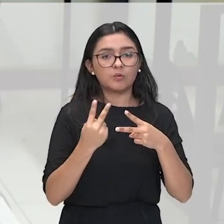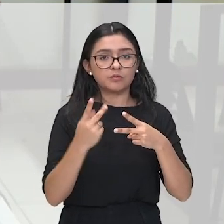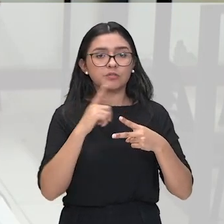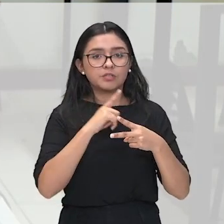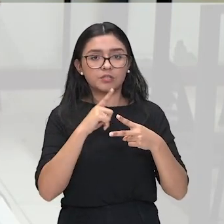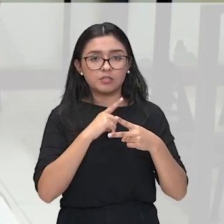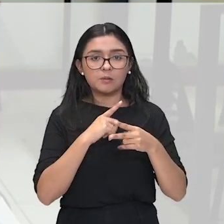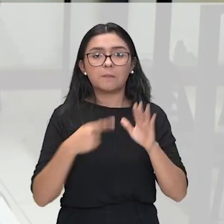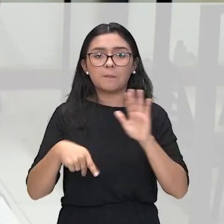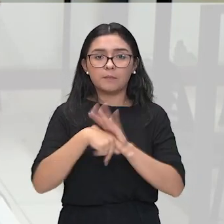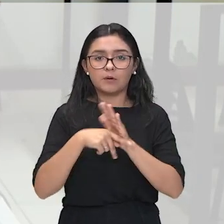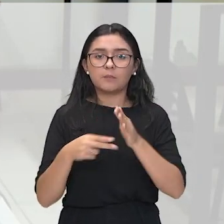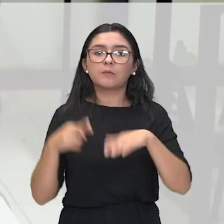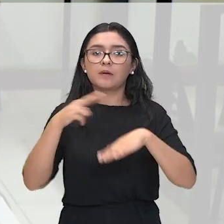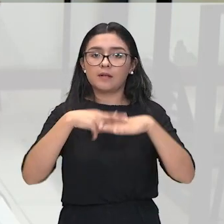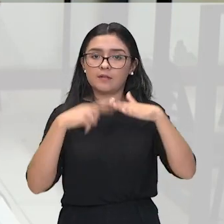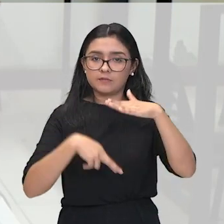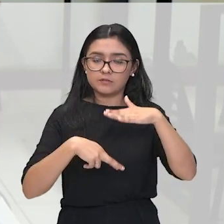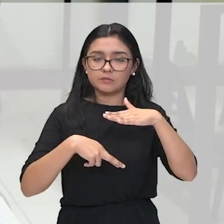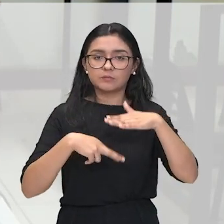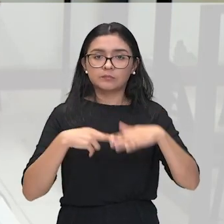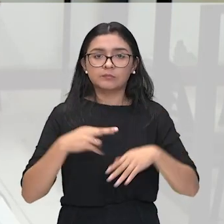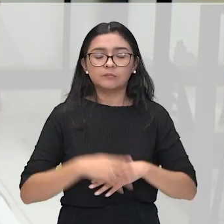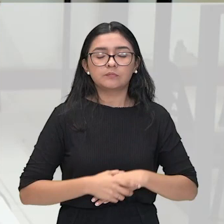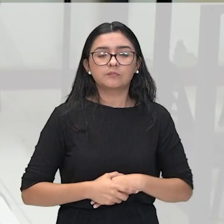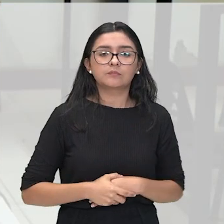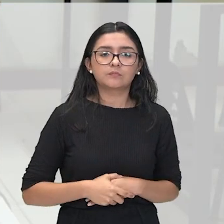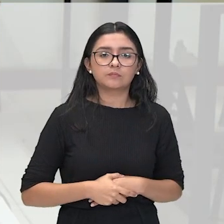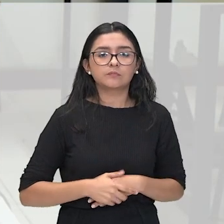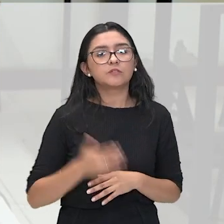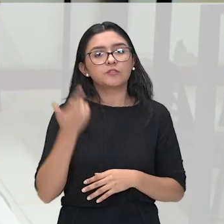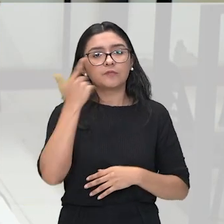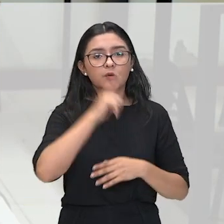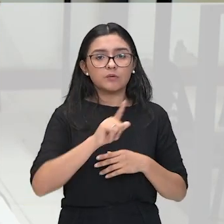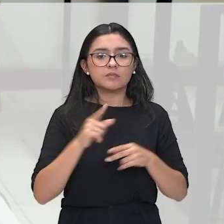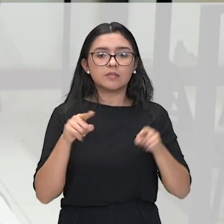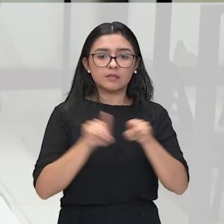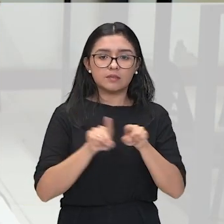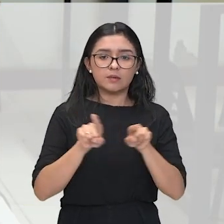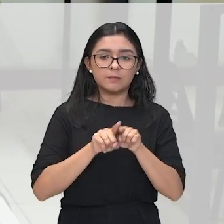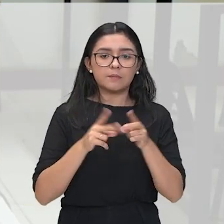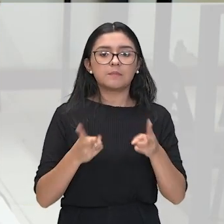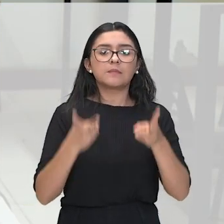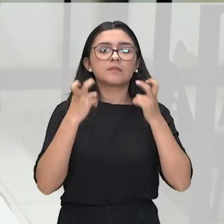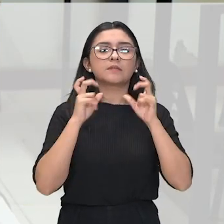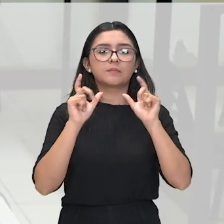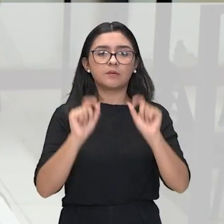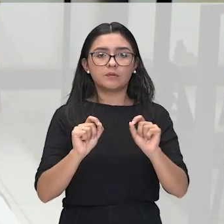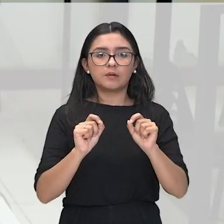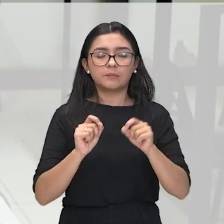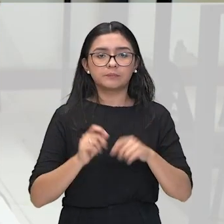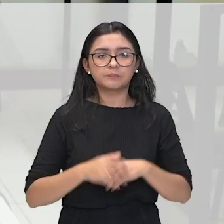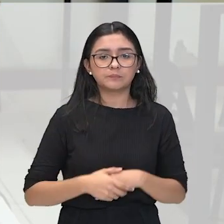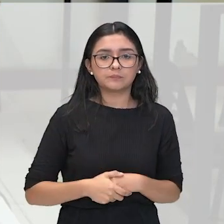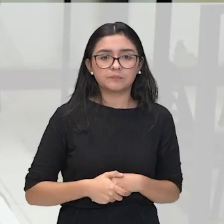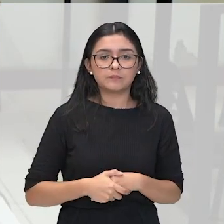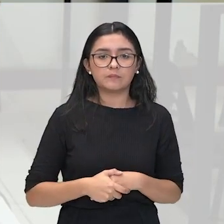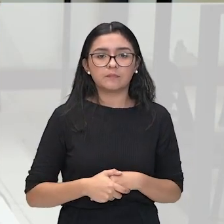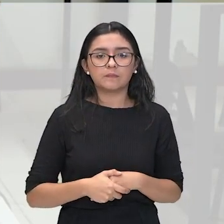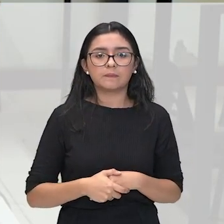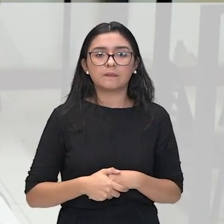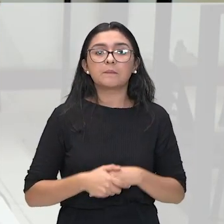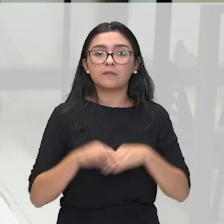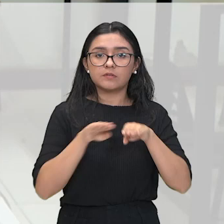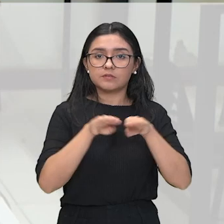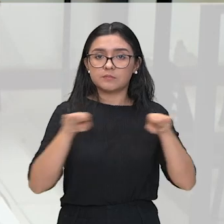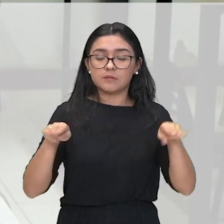pela refração da luz. Nós vamos conseguir também observar um feixe refletido pela face plana